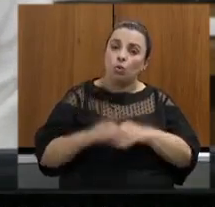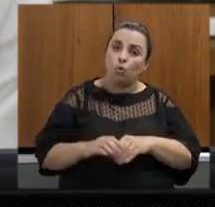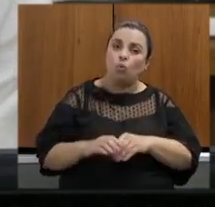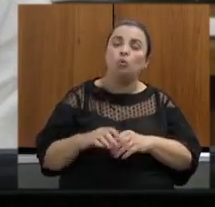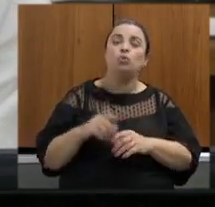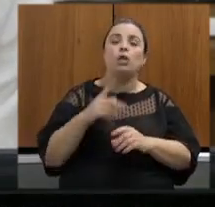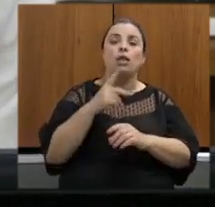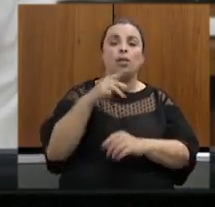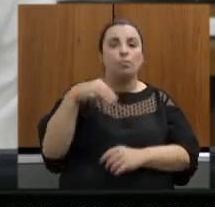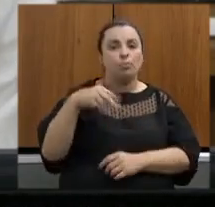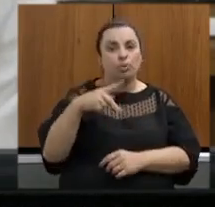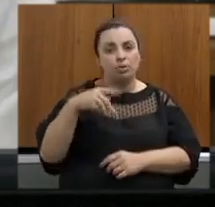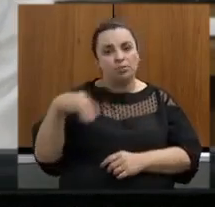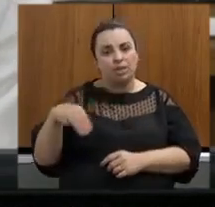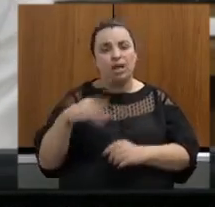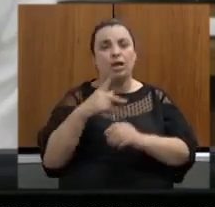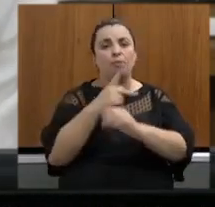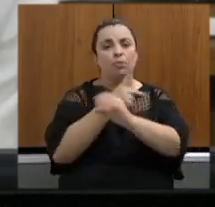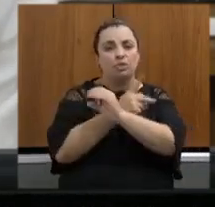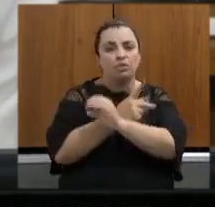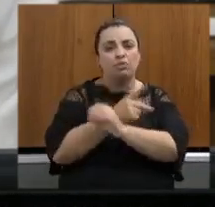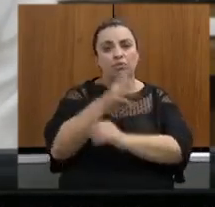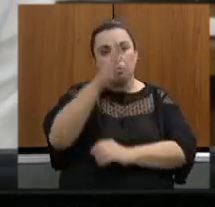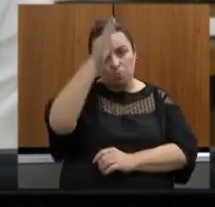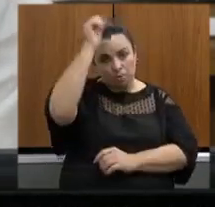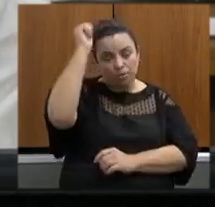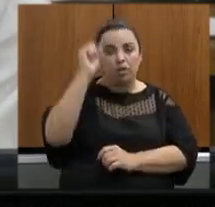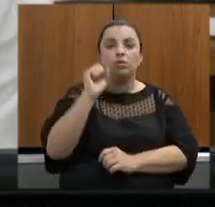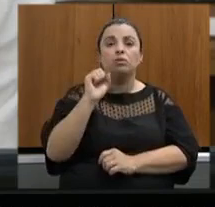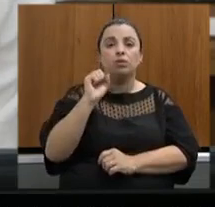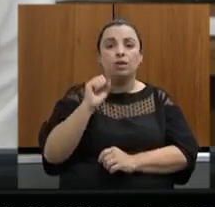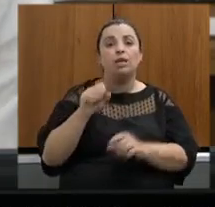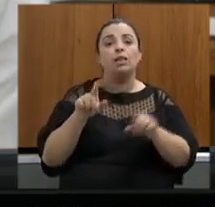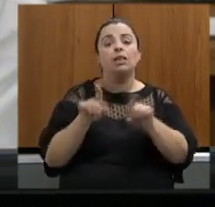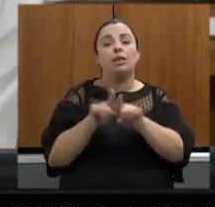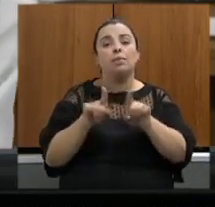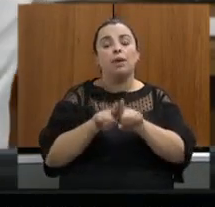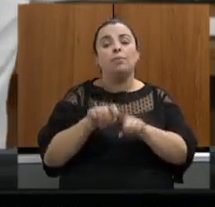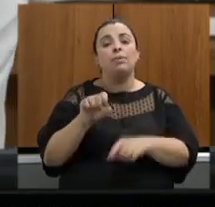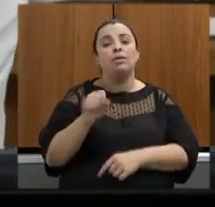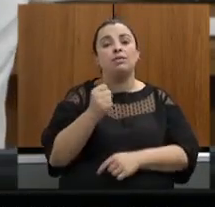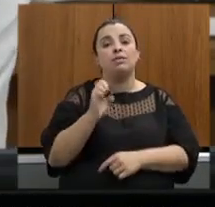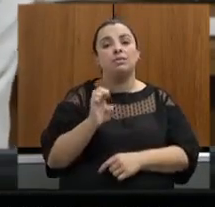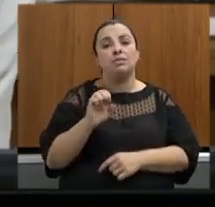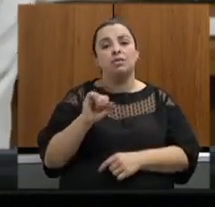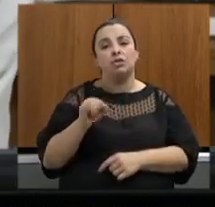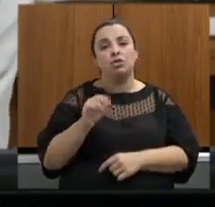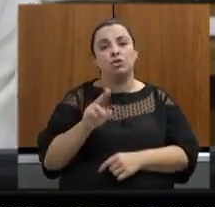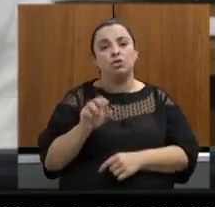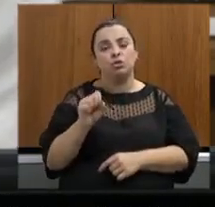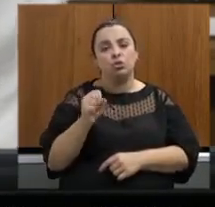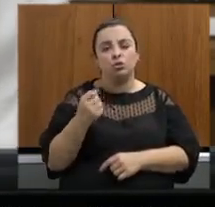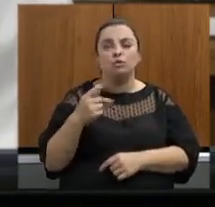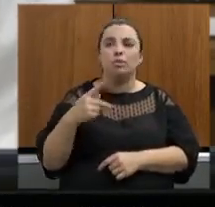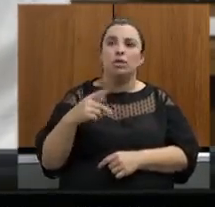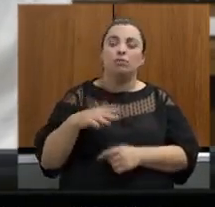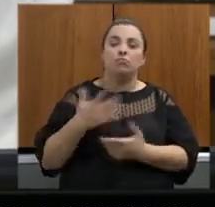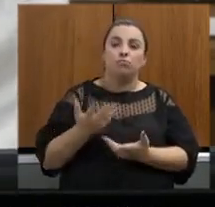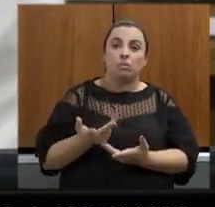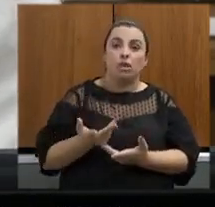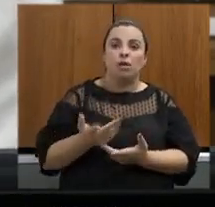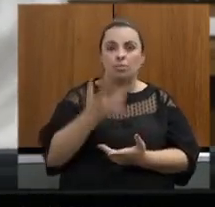para polícia civil para o corpo de bombeiros e também para ser jussp tantos Nossa agentes prisionais e